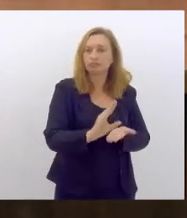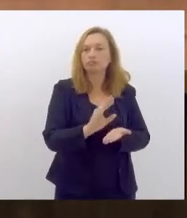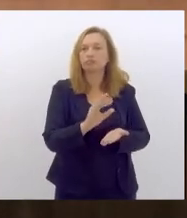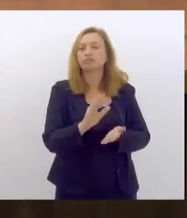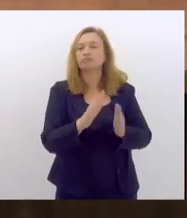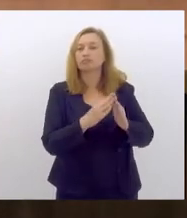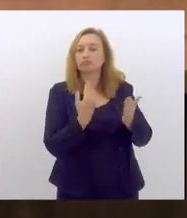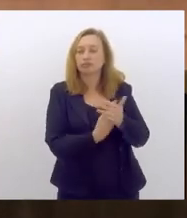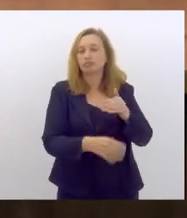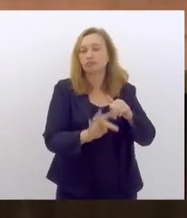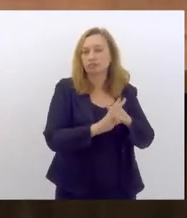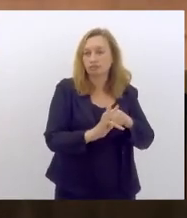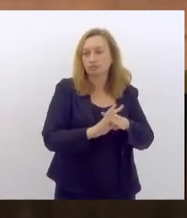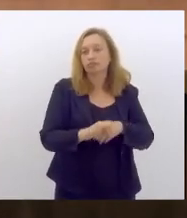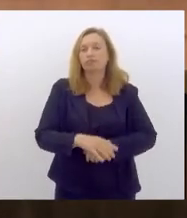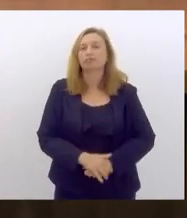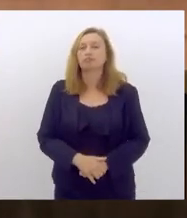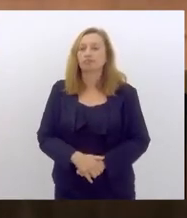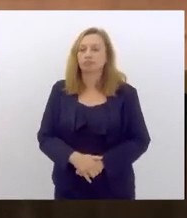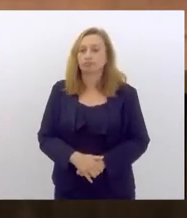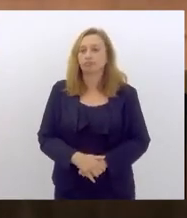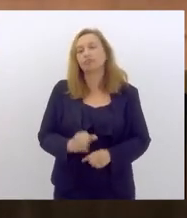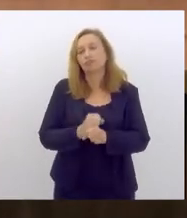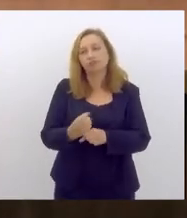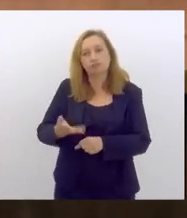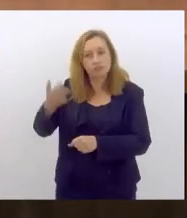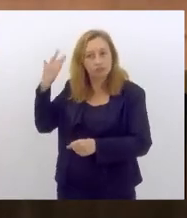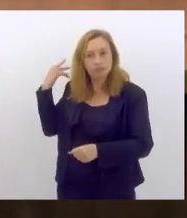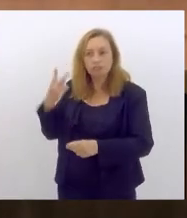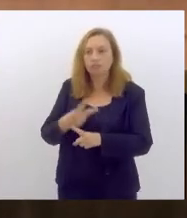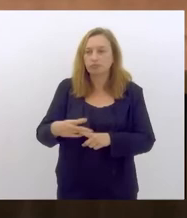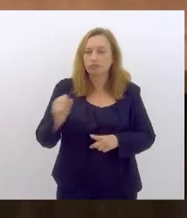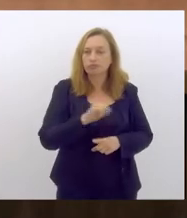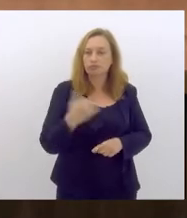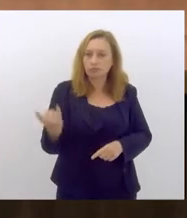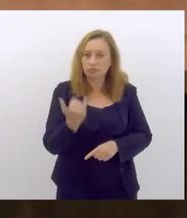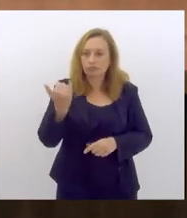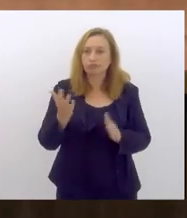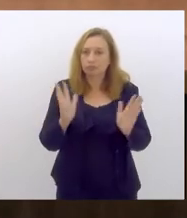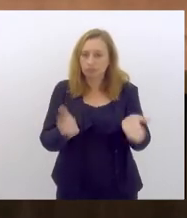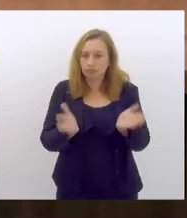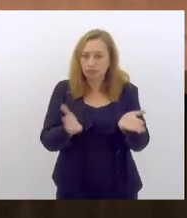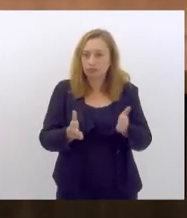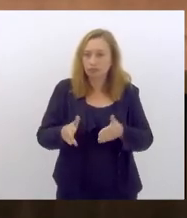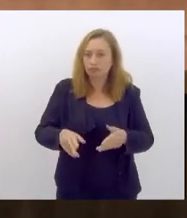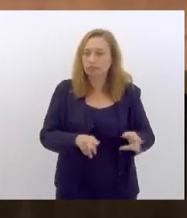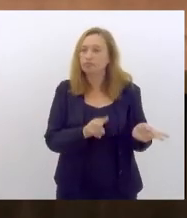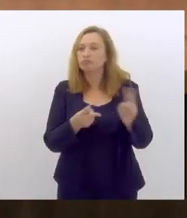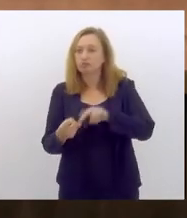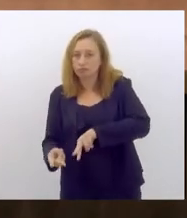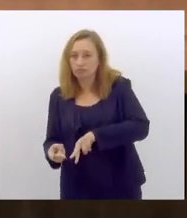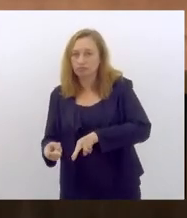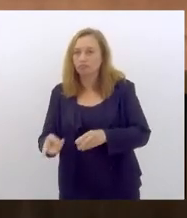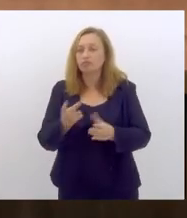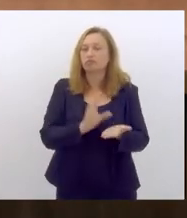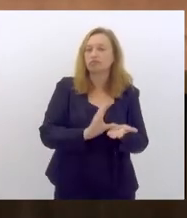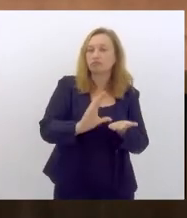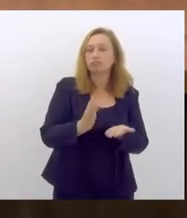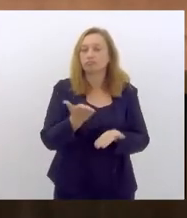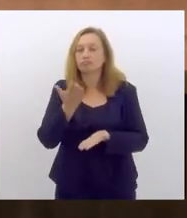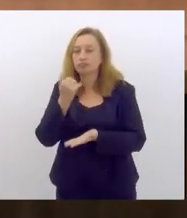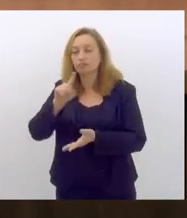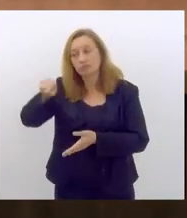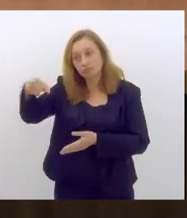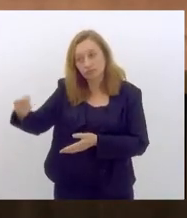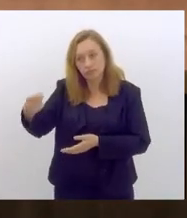no funcionamento dessa instituição. Ano passado, a gente teve essa vitória importante e agora a gente caminha para o auxílio alimentação, que é